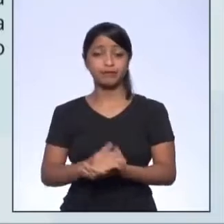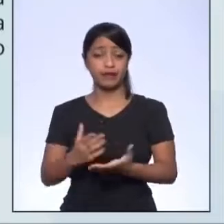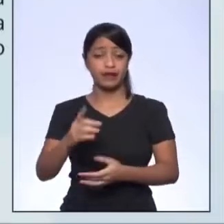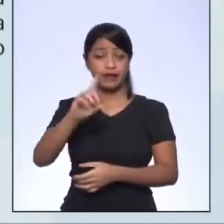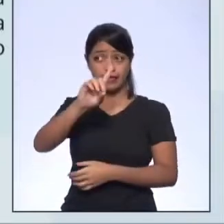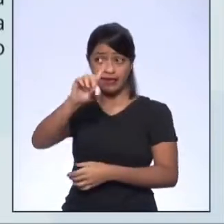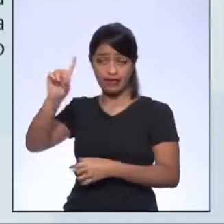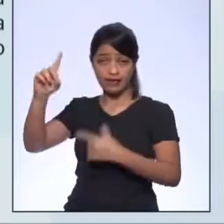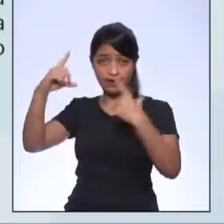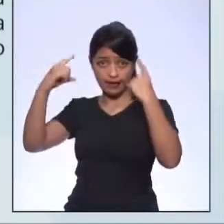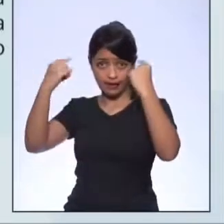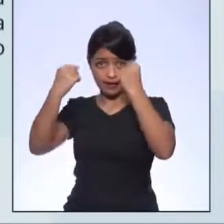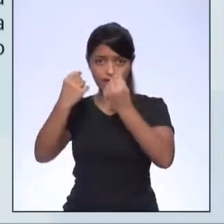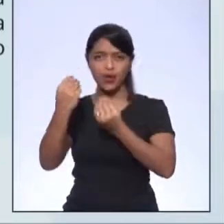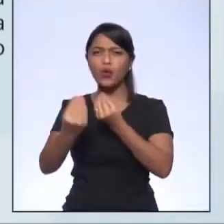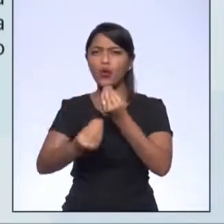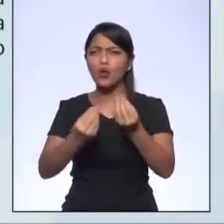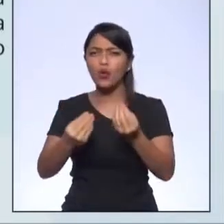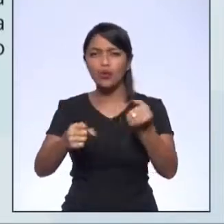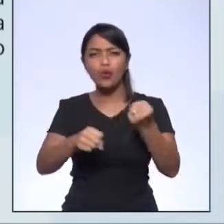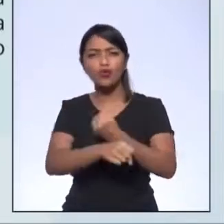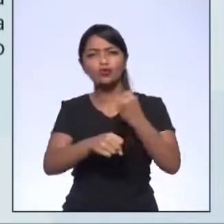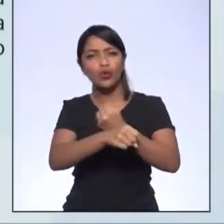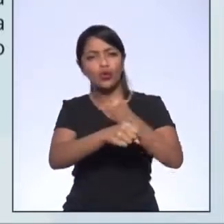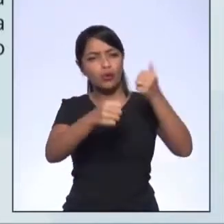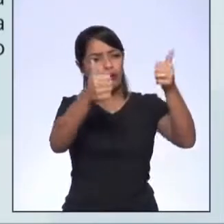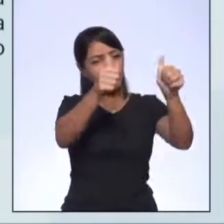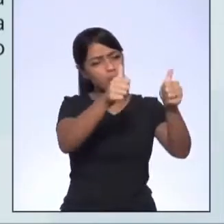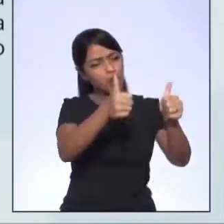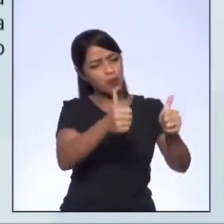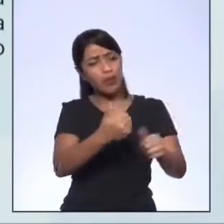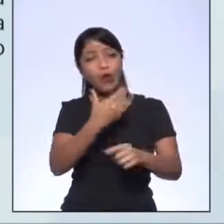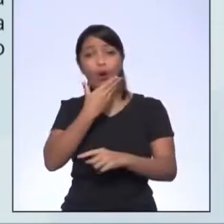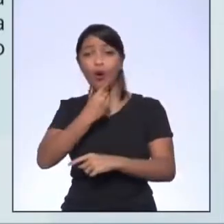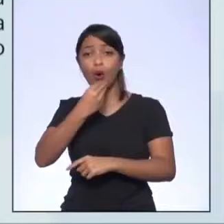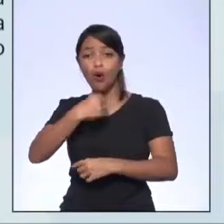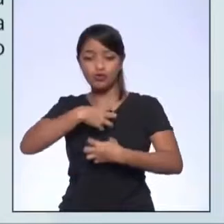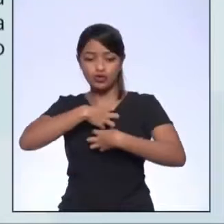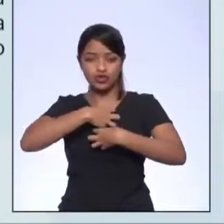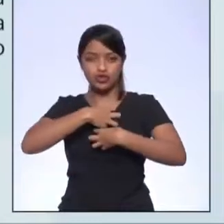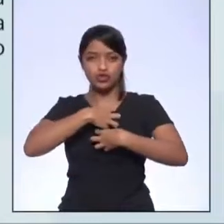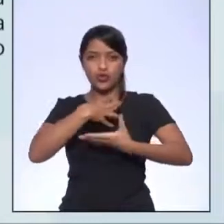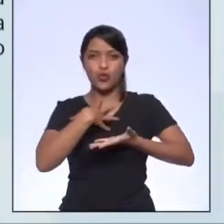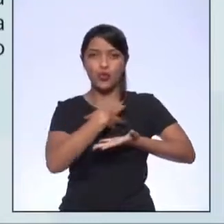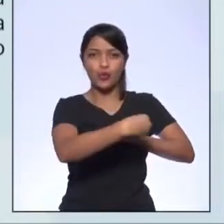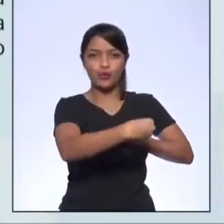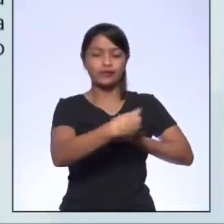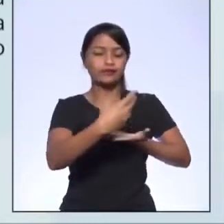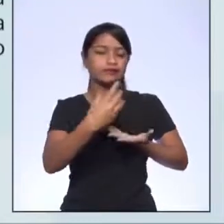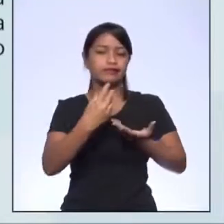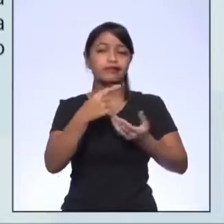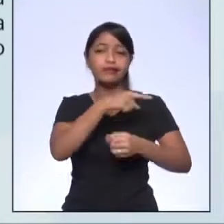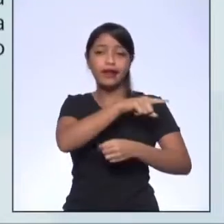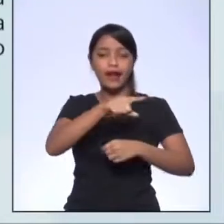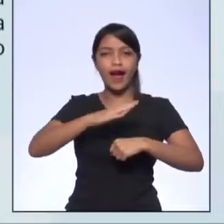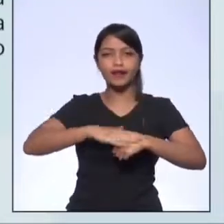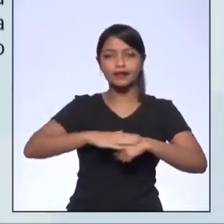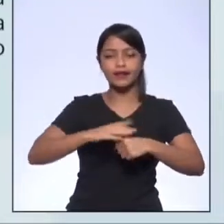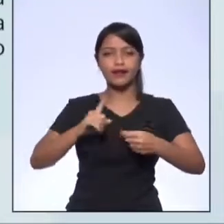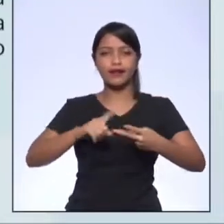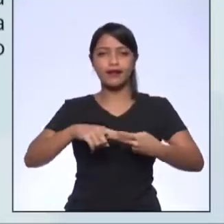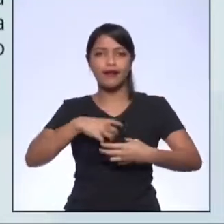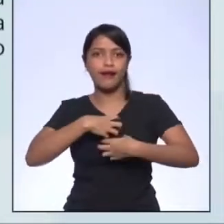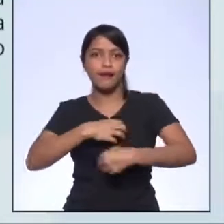eram concebidos à imagem e à semelhança do homem, com ações, emoções e pensamentos